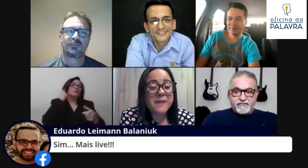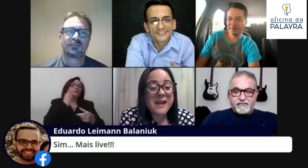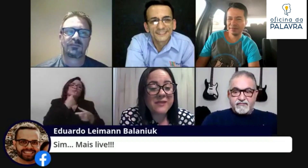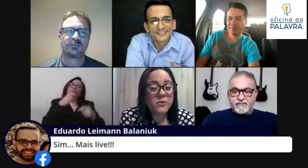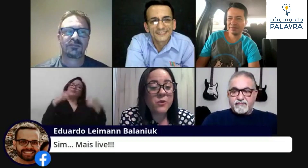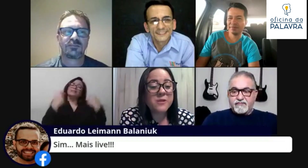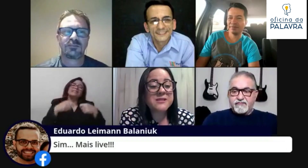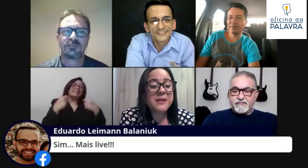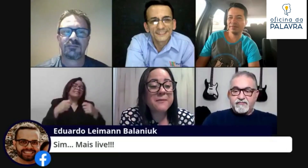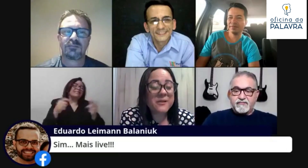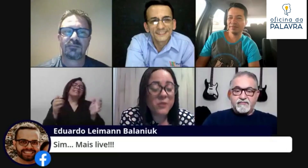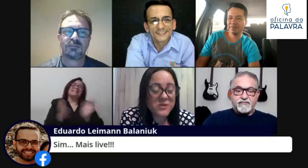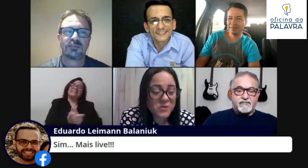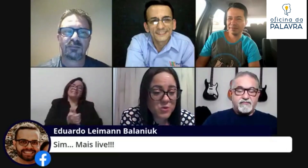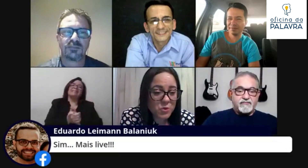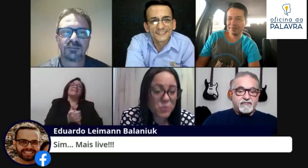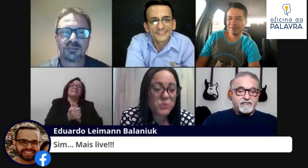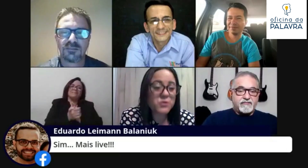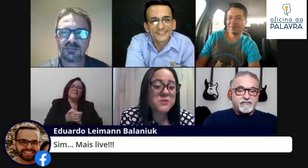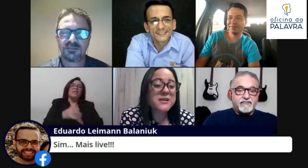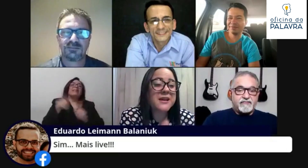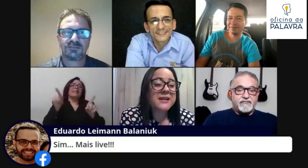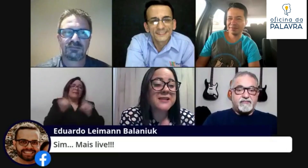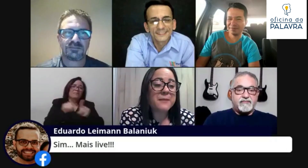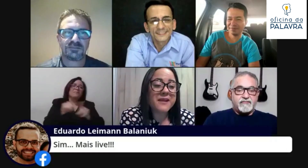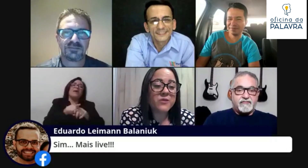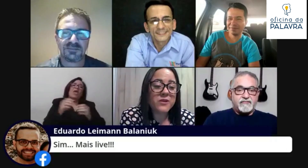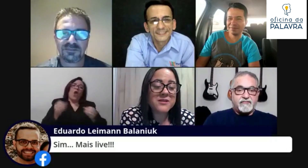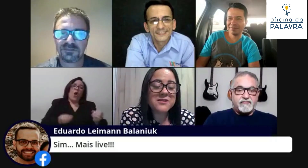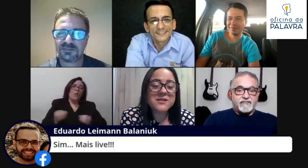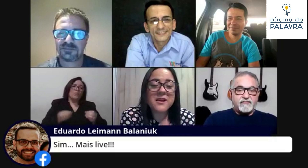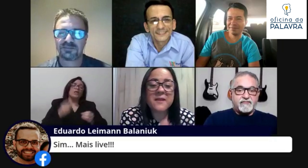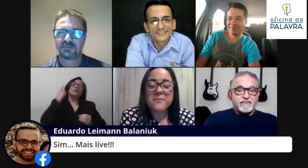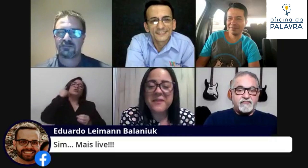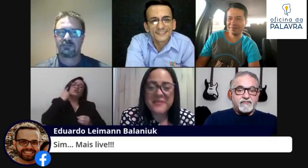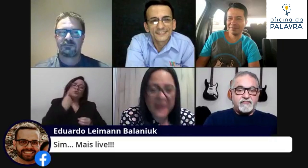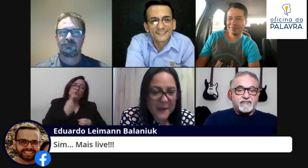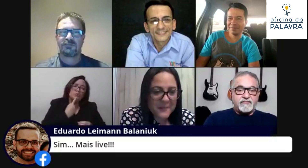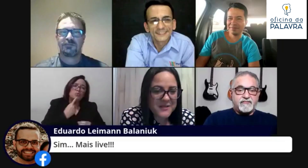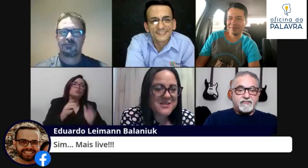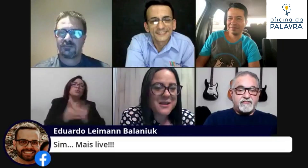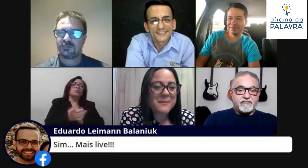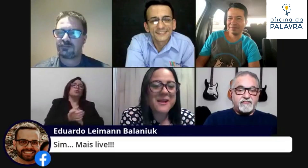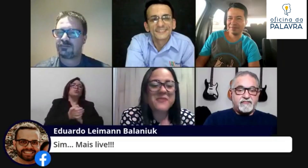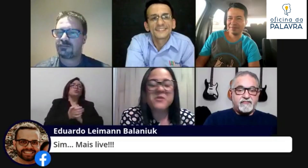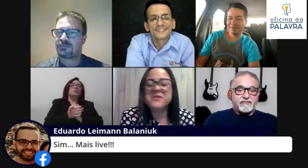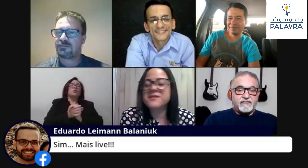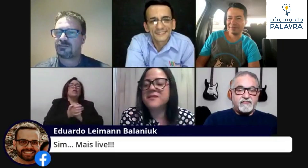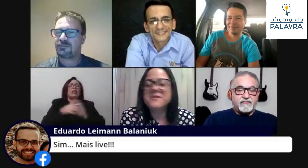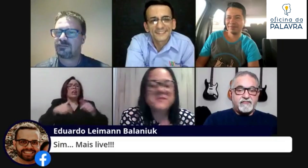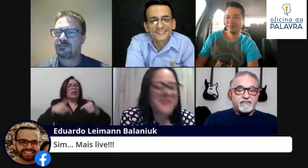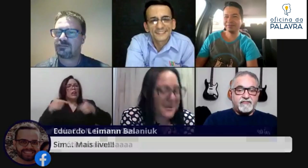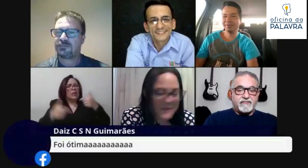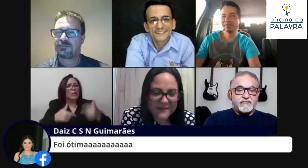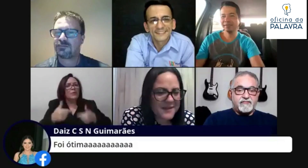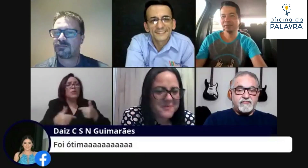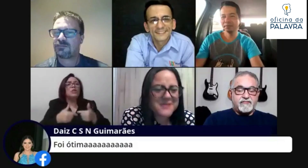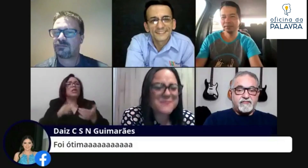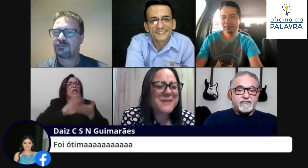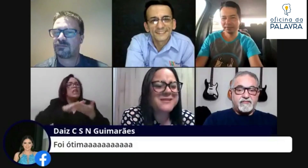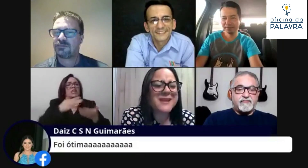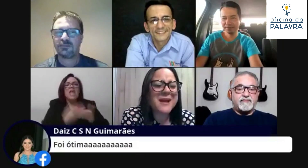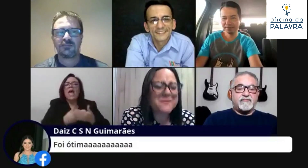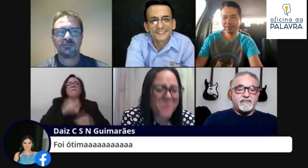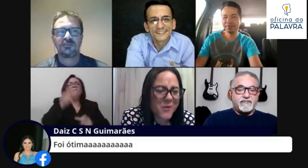de trabalhadores surdos, trabalhadores intérpretes, trabalhadores que não sabem